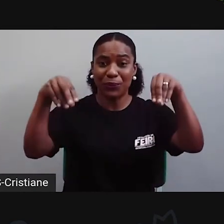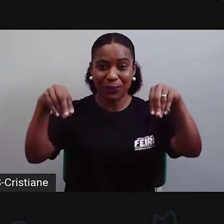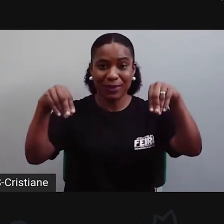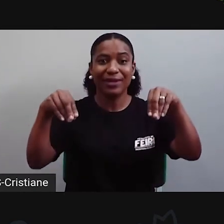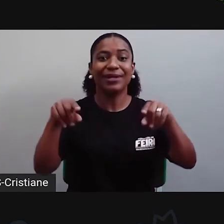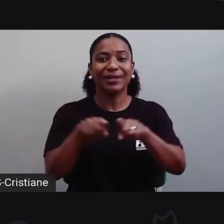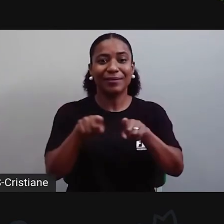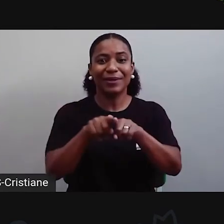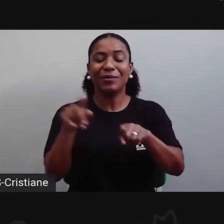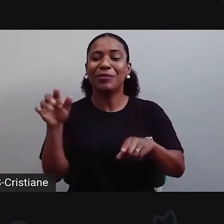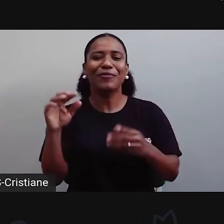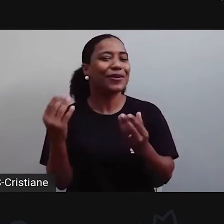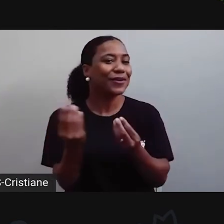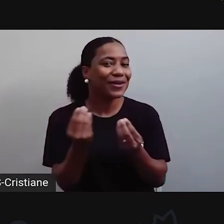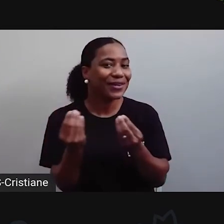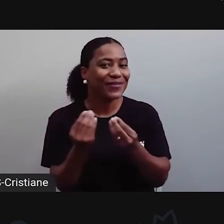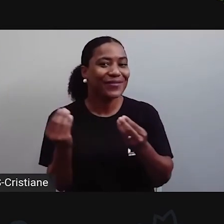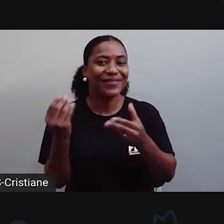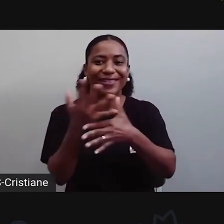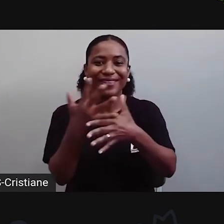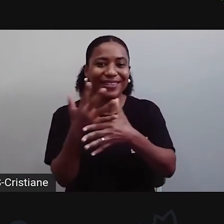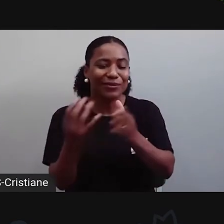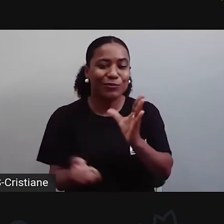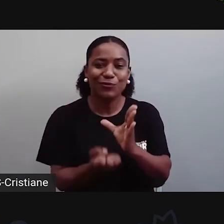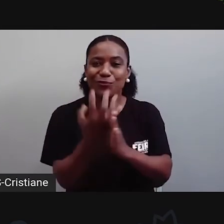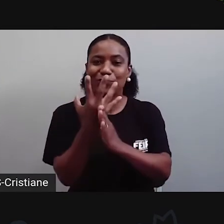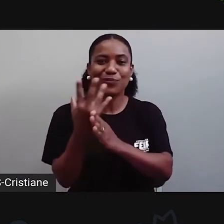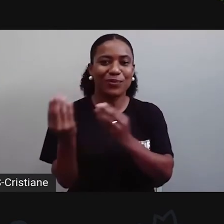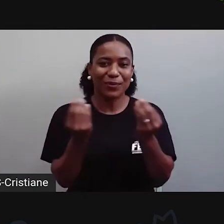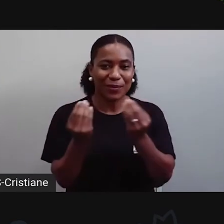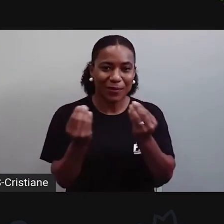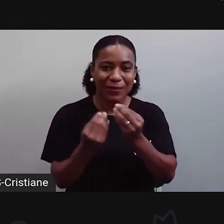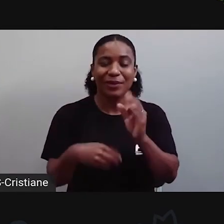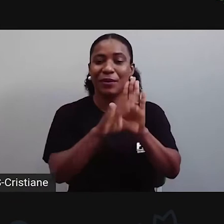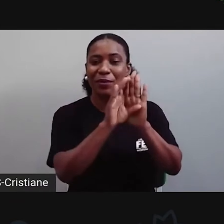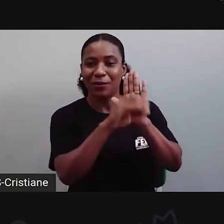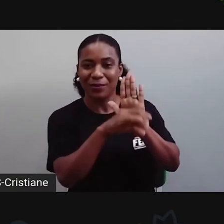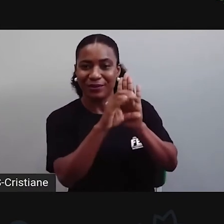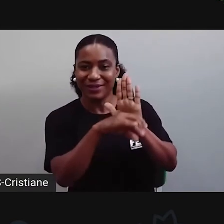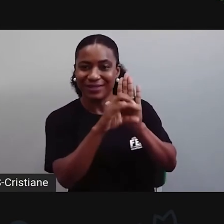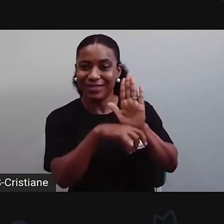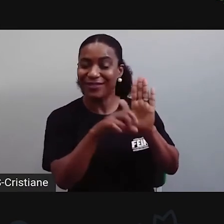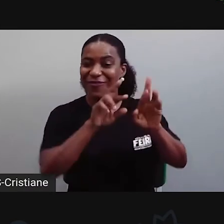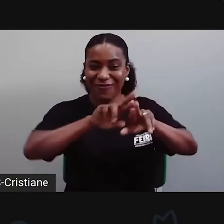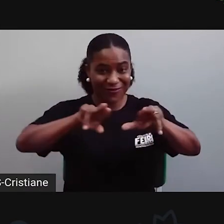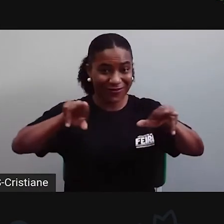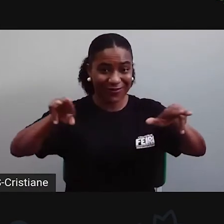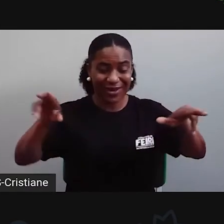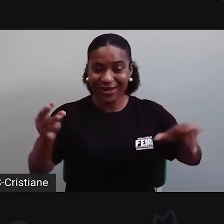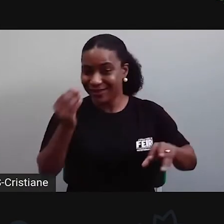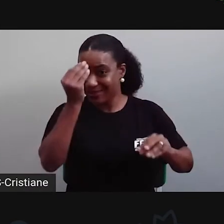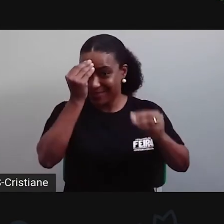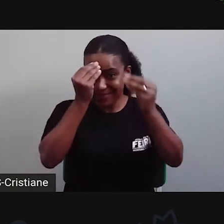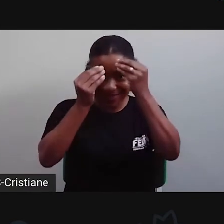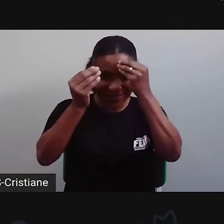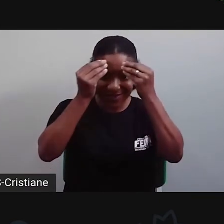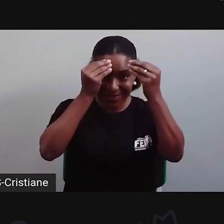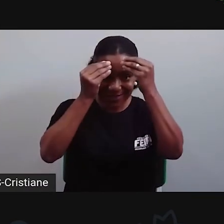cidade evoluiu, falamos sobre vários conceitos que você fez com aquela gente, vocês vão entender